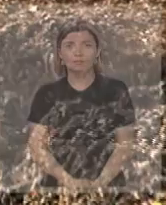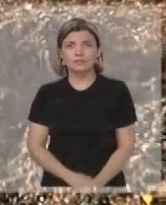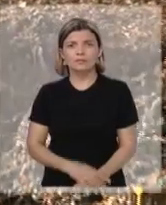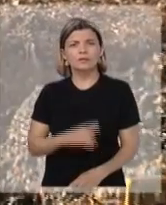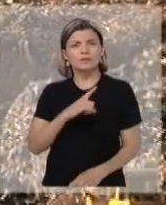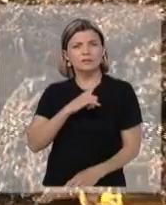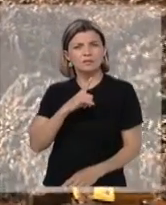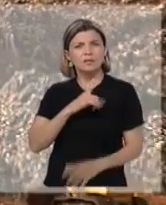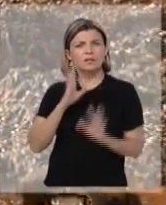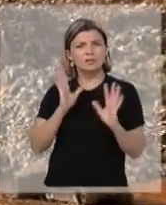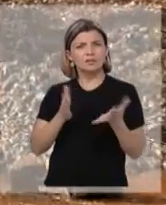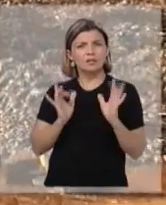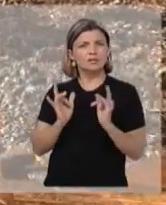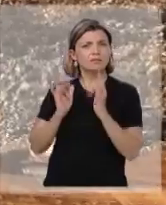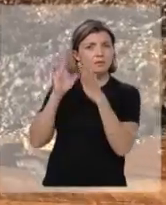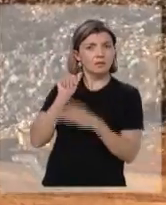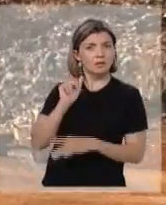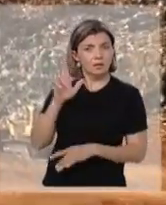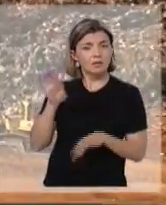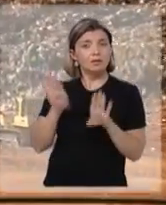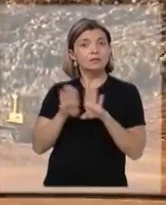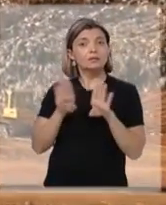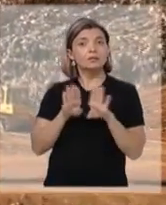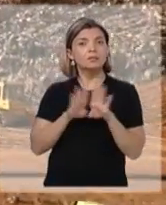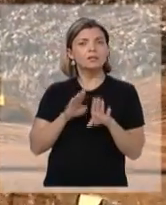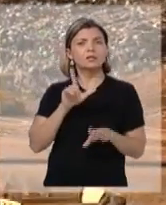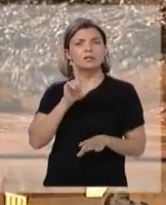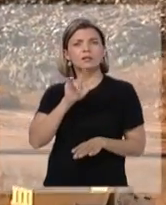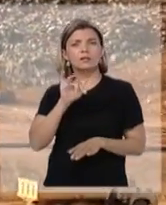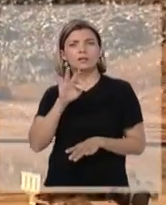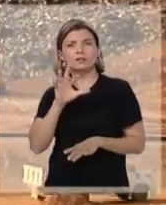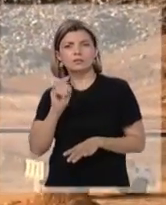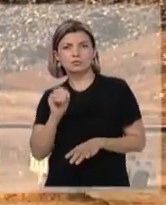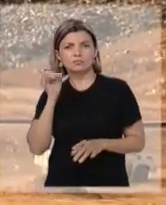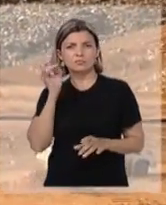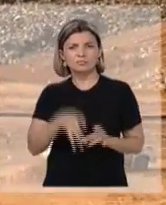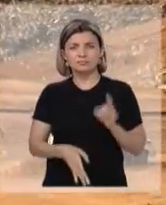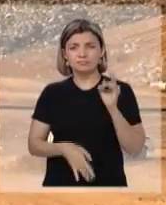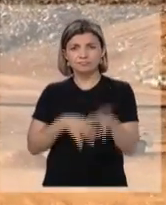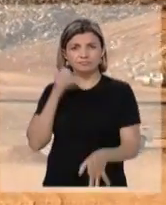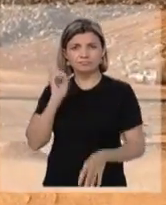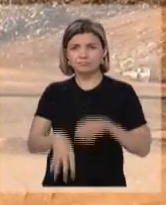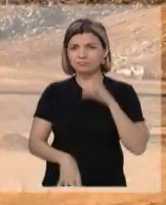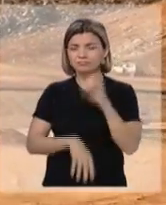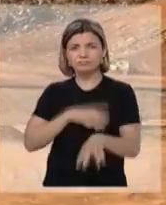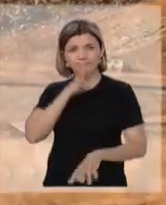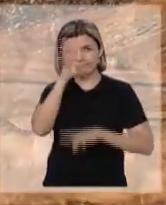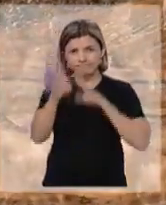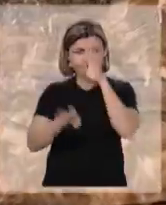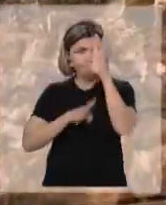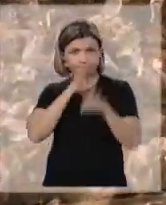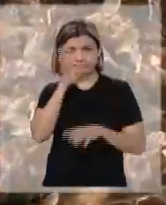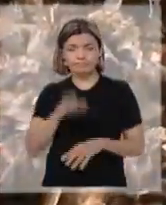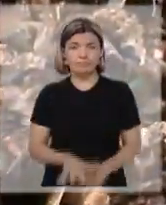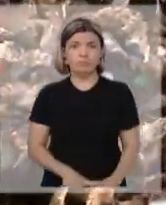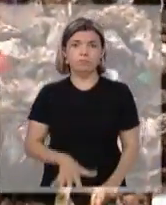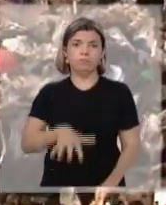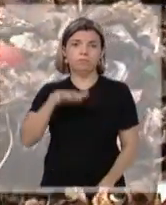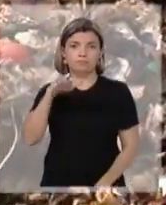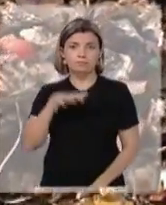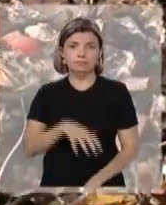Além dos resíduos gasosos e líquidos, também produzimos muitos resíduos sólidos, o lixo.